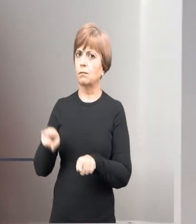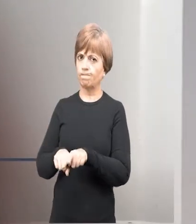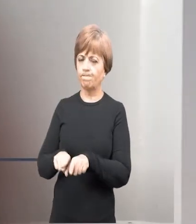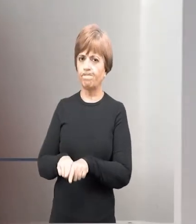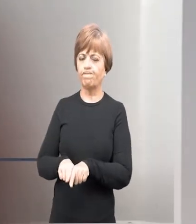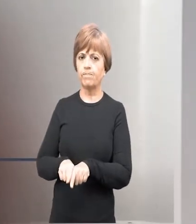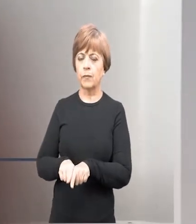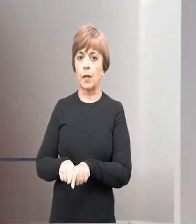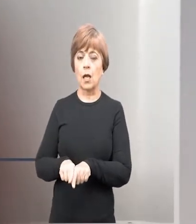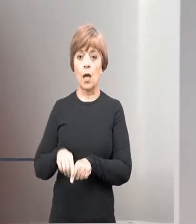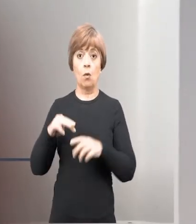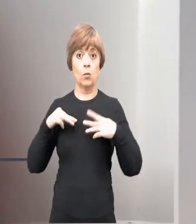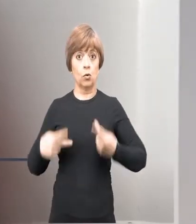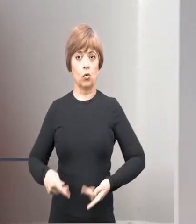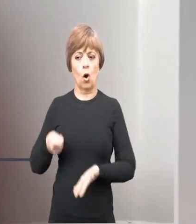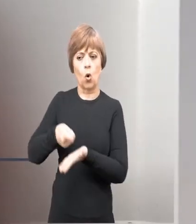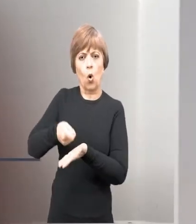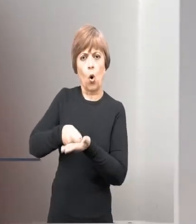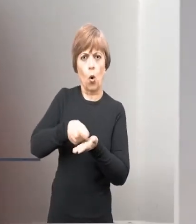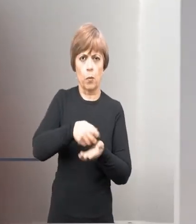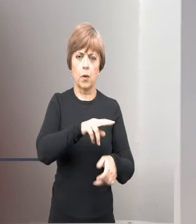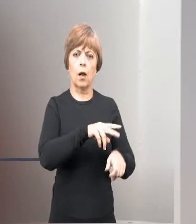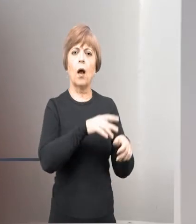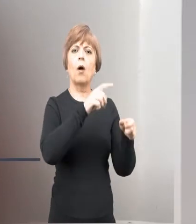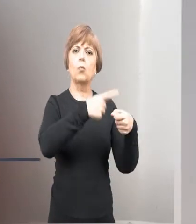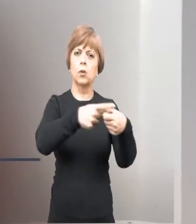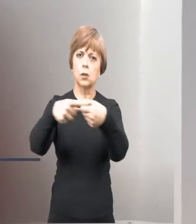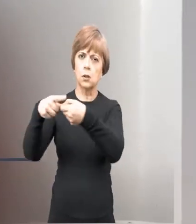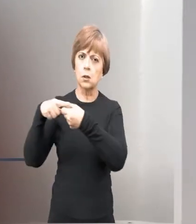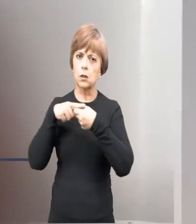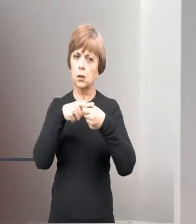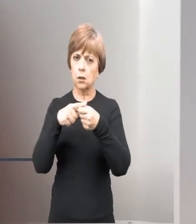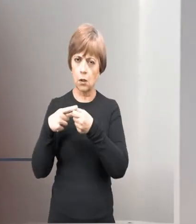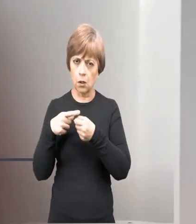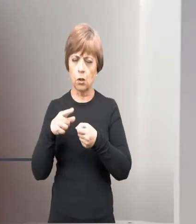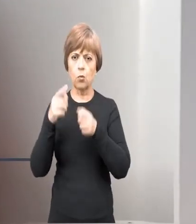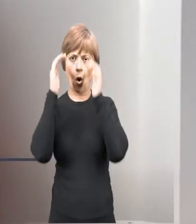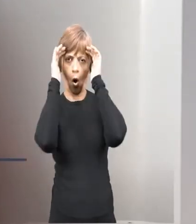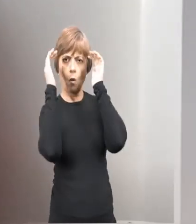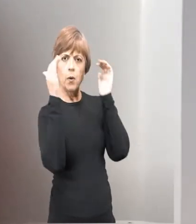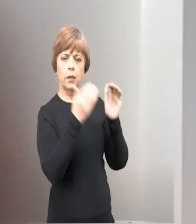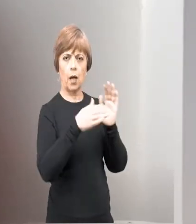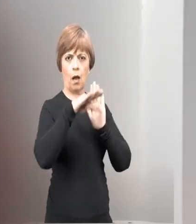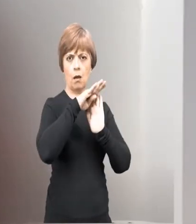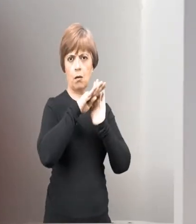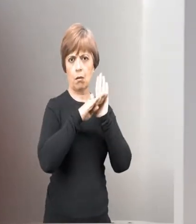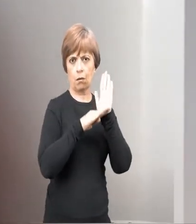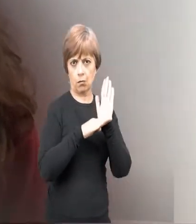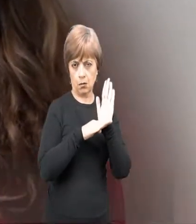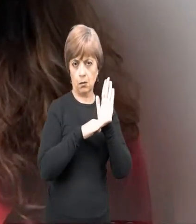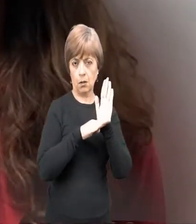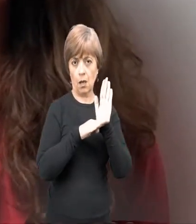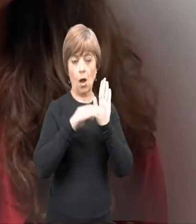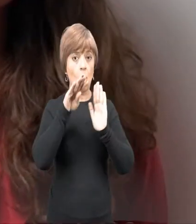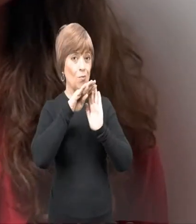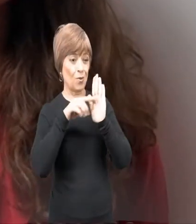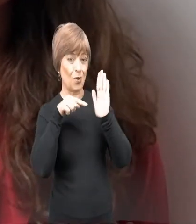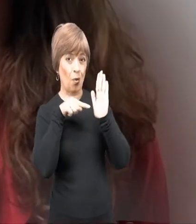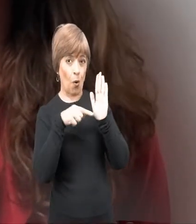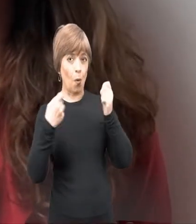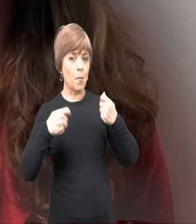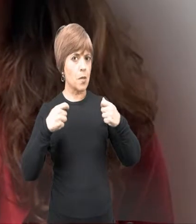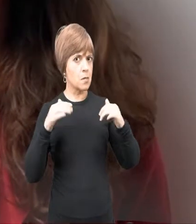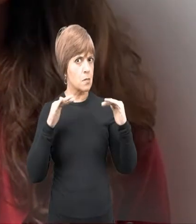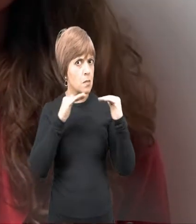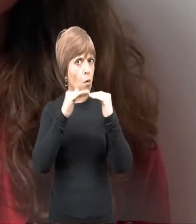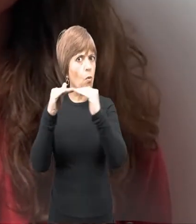sido de cobrar os municípios que cumpram esse protocolo de monitoramento adequado dos pacientes a cada 48